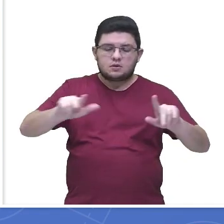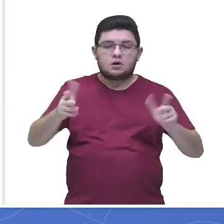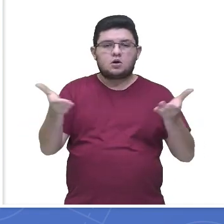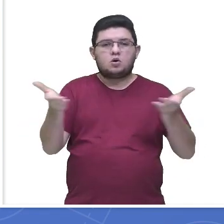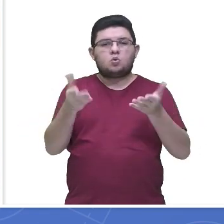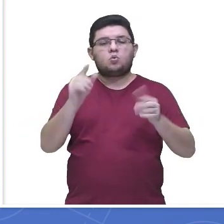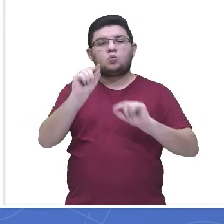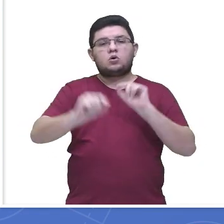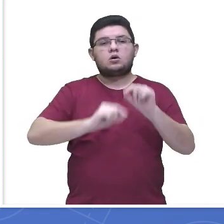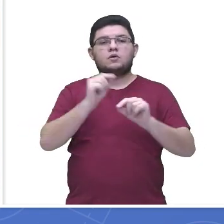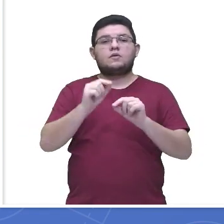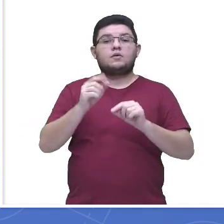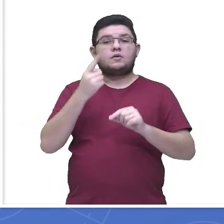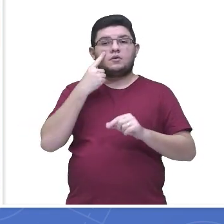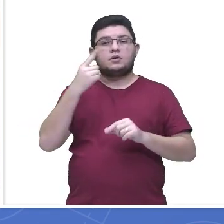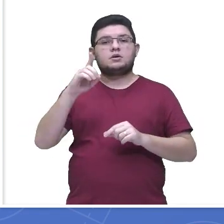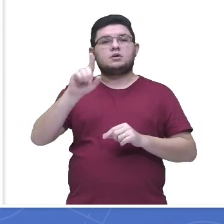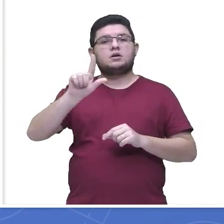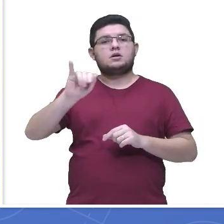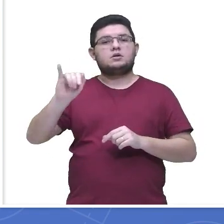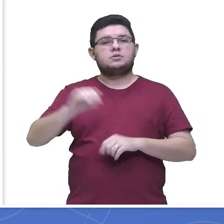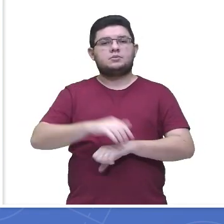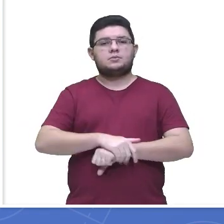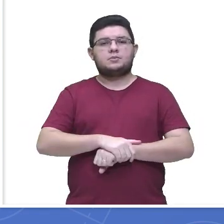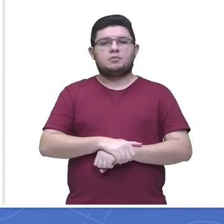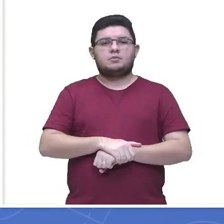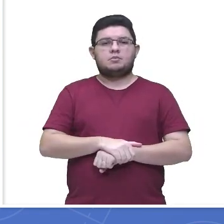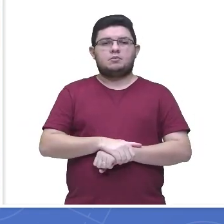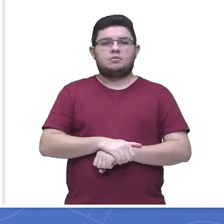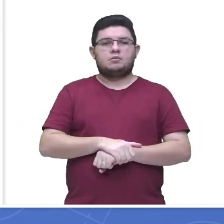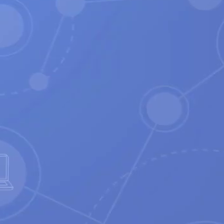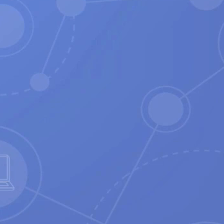vamos ali para mais uma dinâmica local interativa.